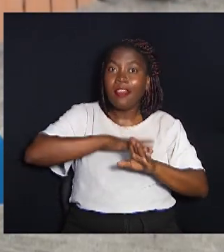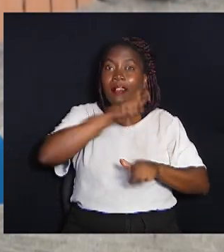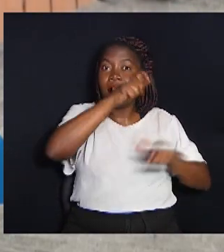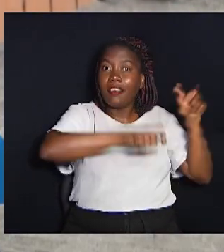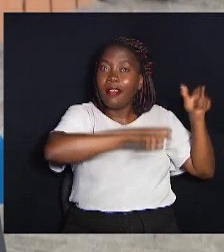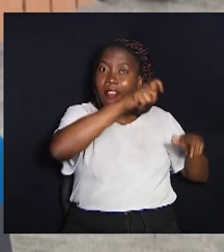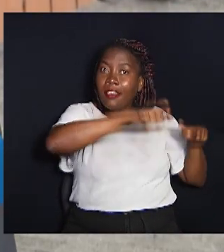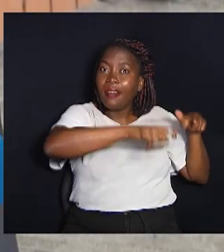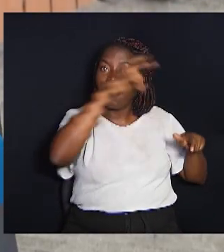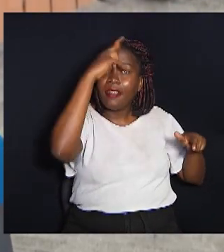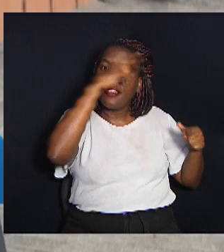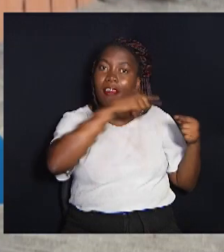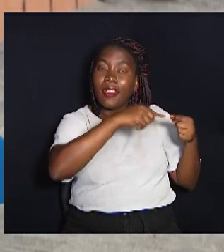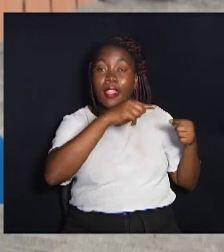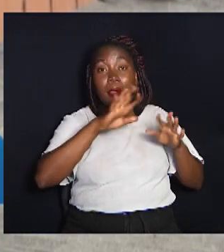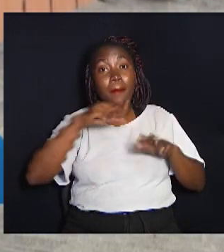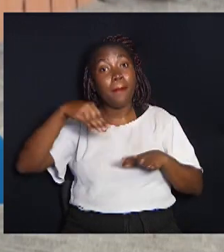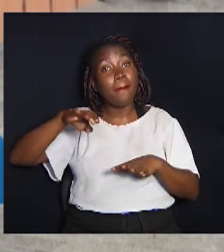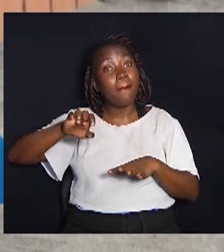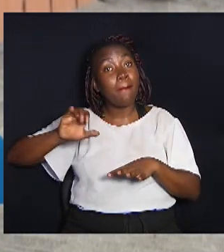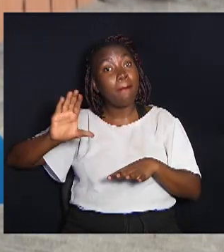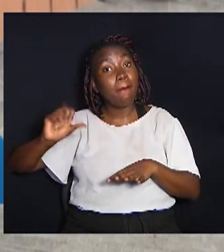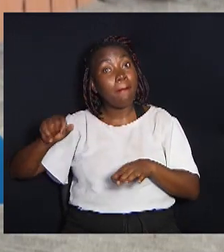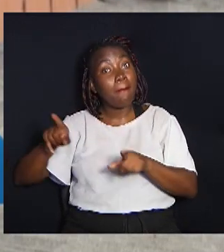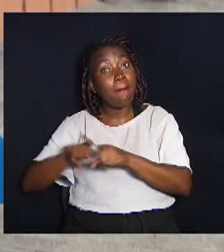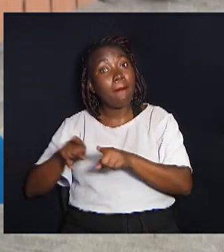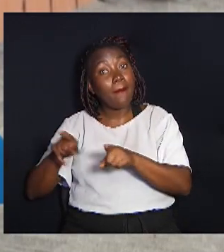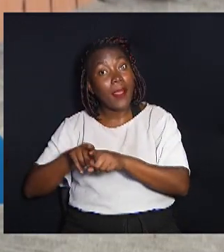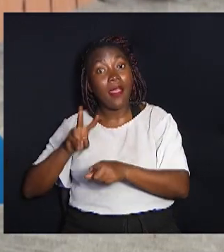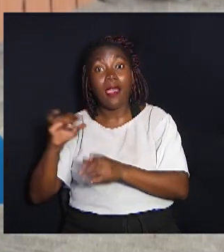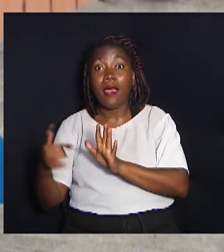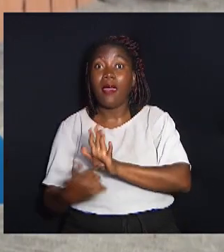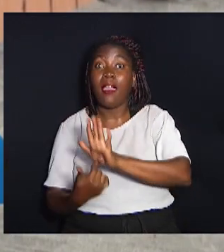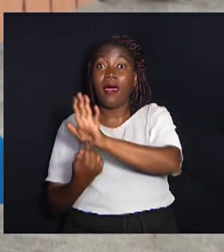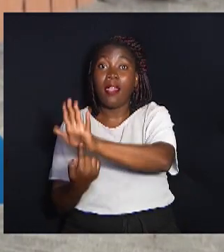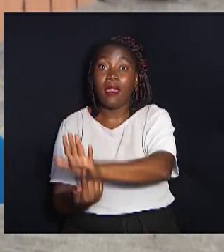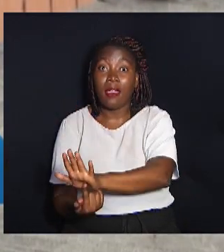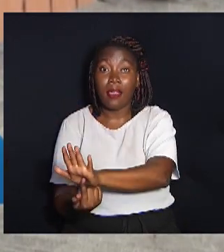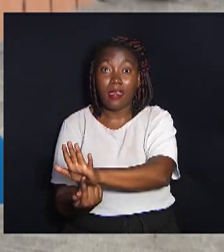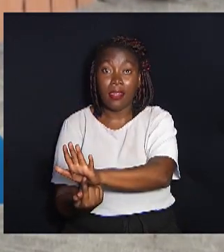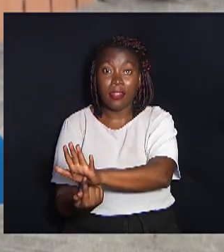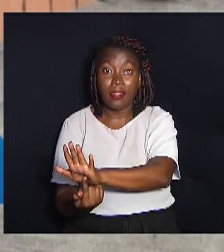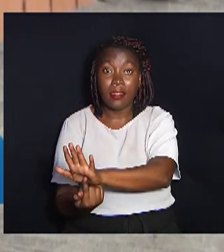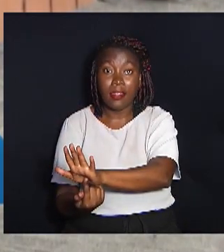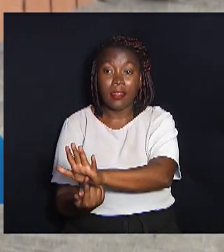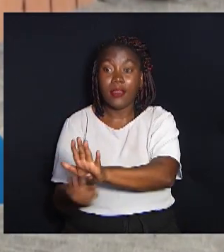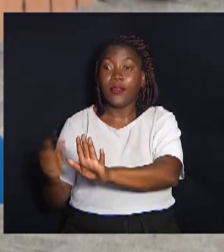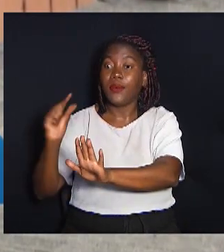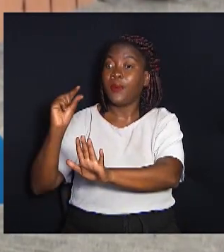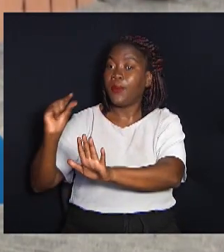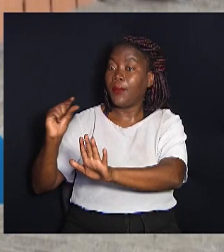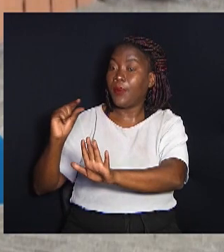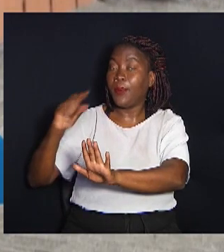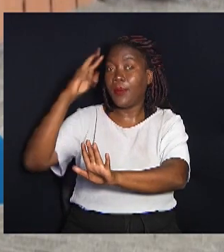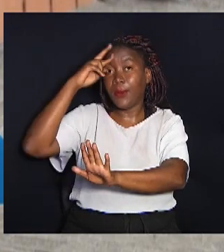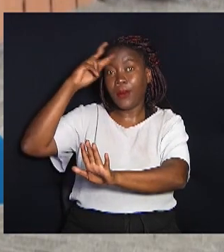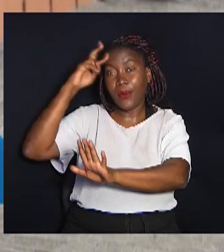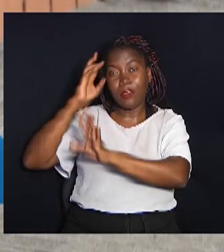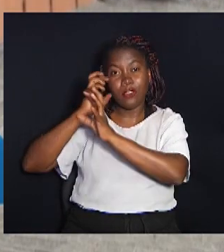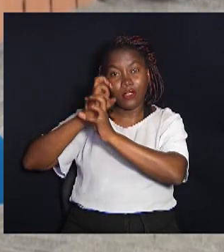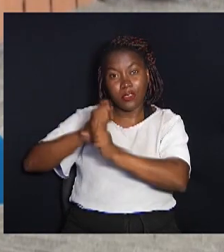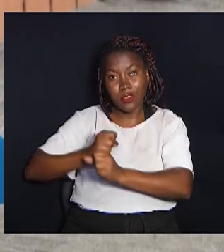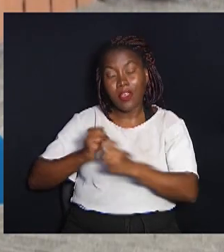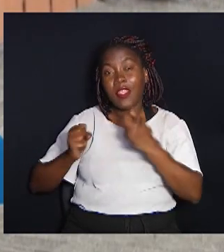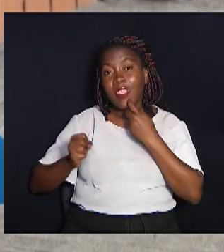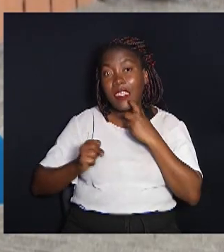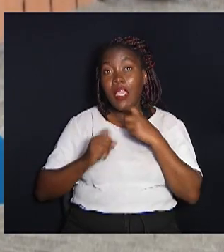personagens. Mas o Meca também vai apresentar um pouco da história de Campinas contada a partir